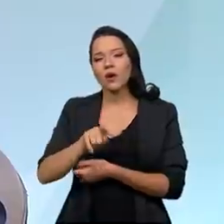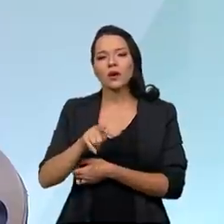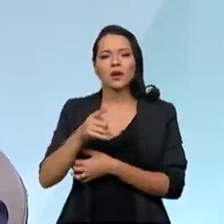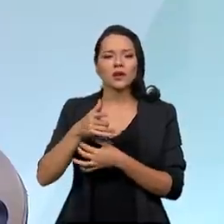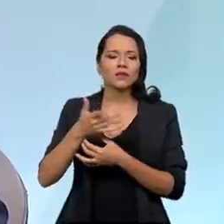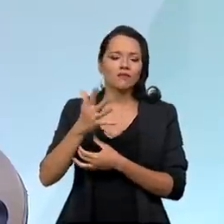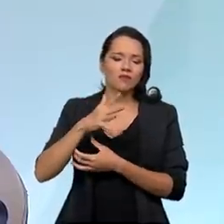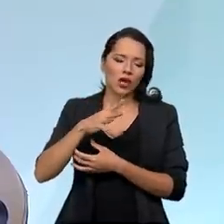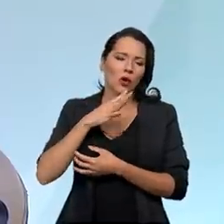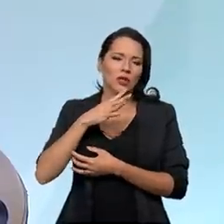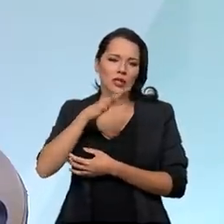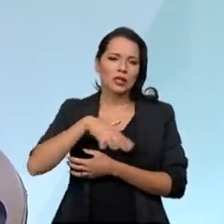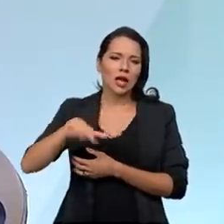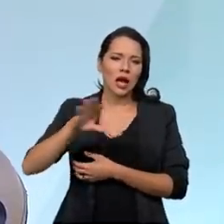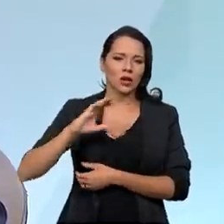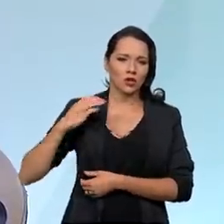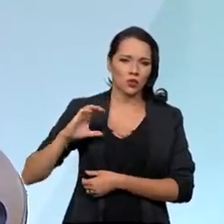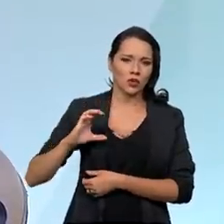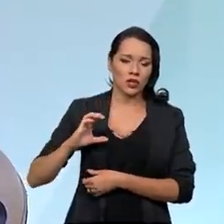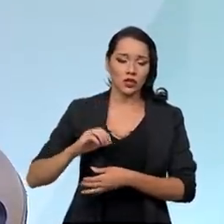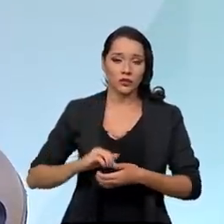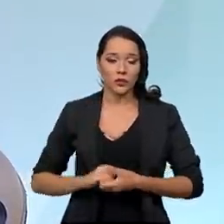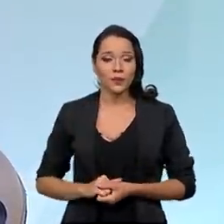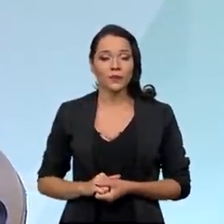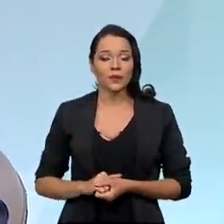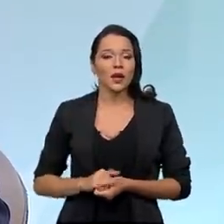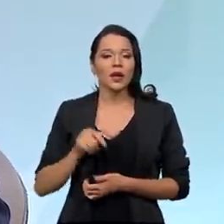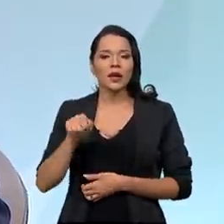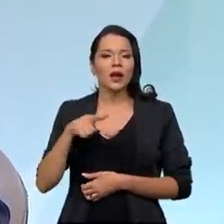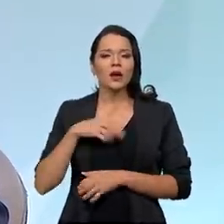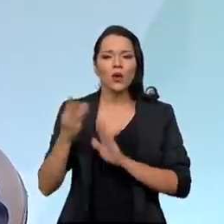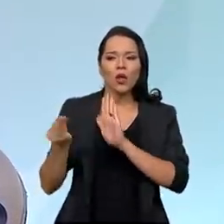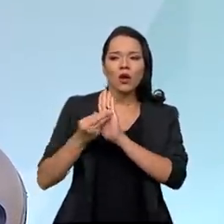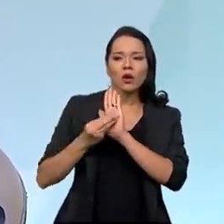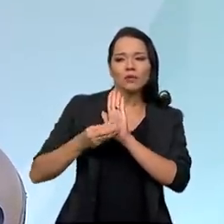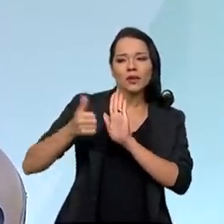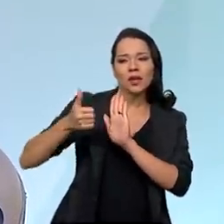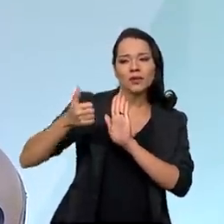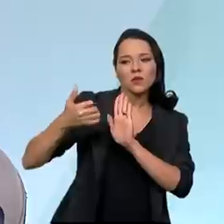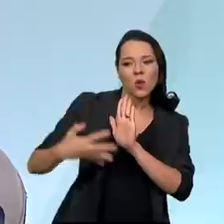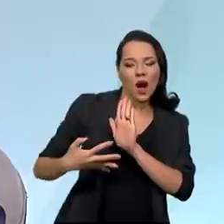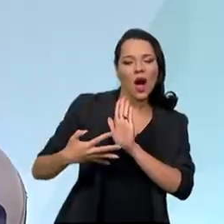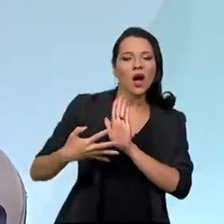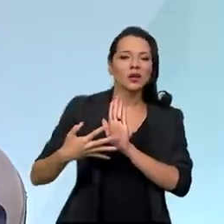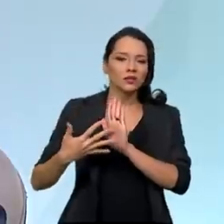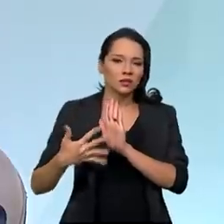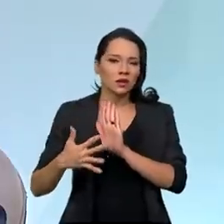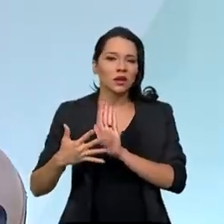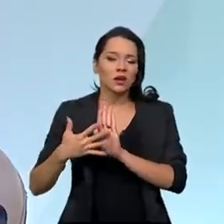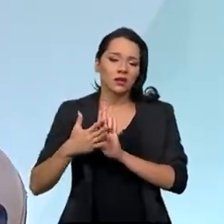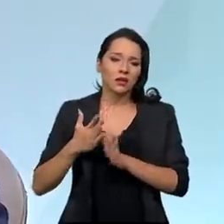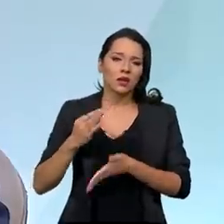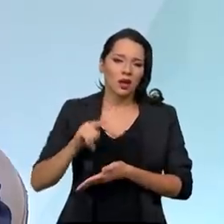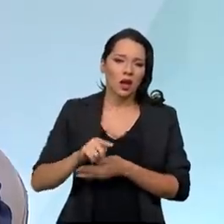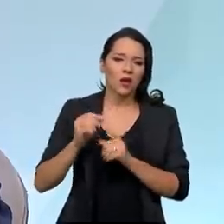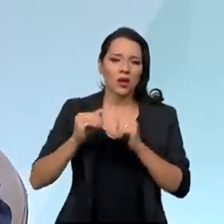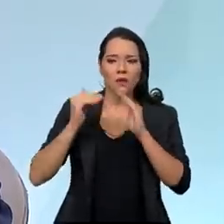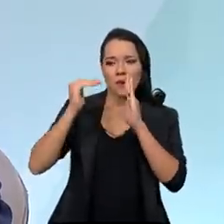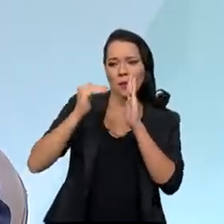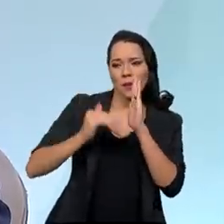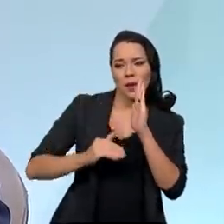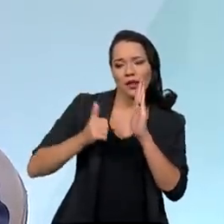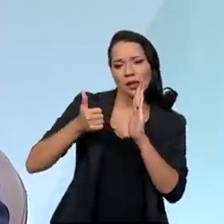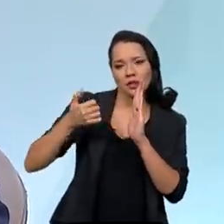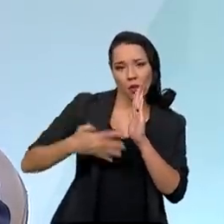no mundo científico, que é o Web of Science. E ela nos coloca lá em 14º lugar na posição